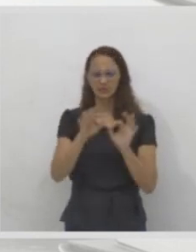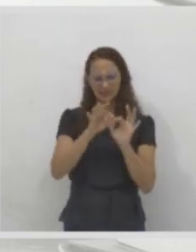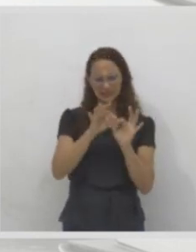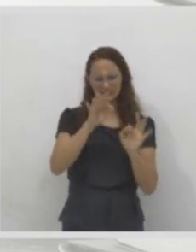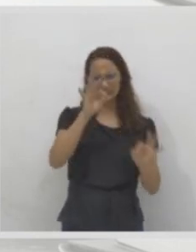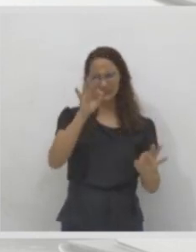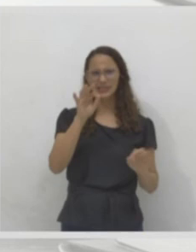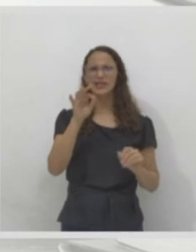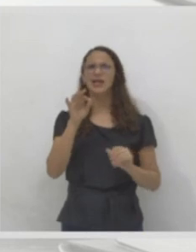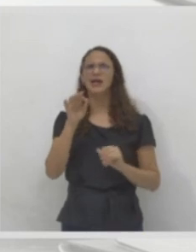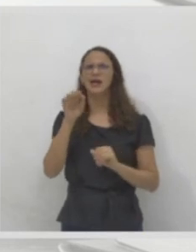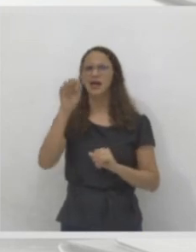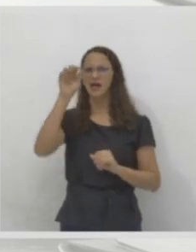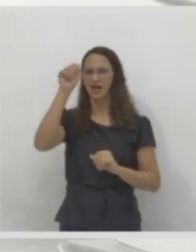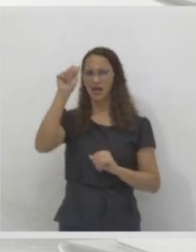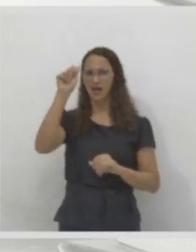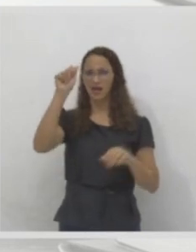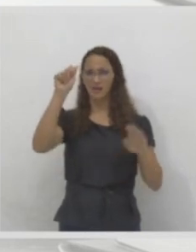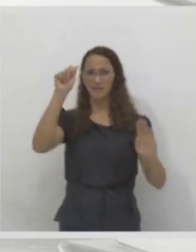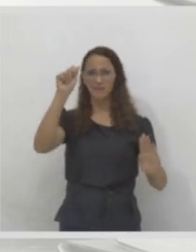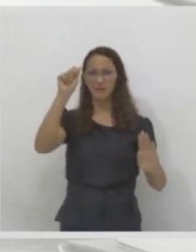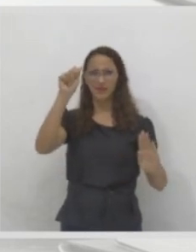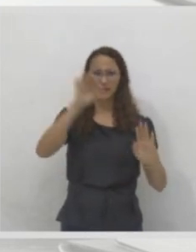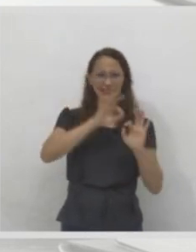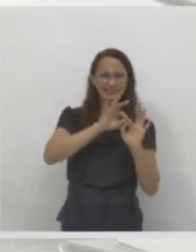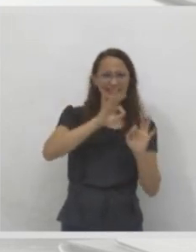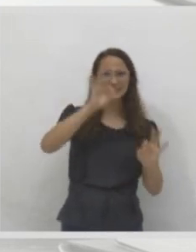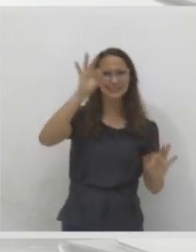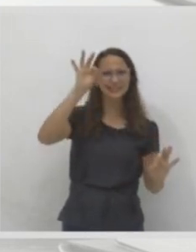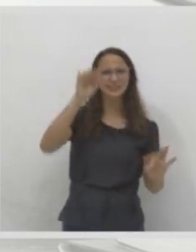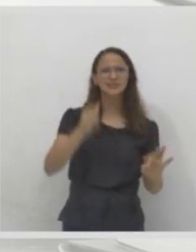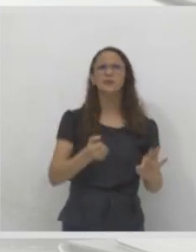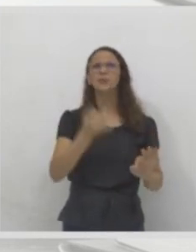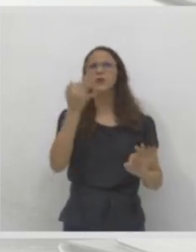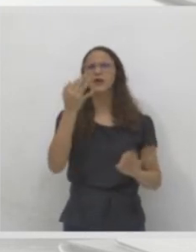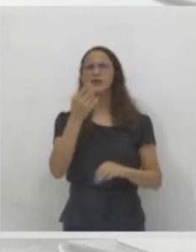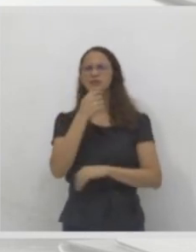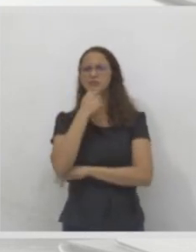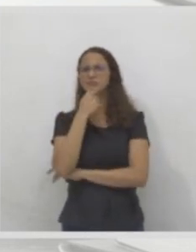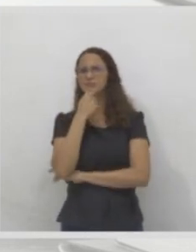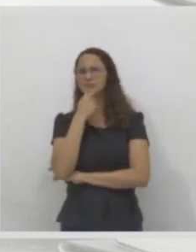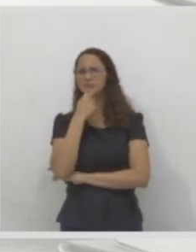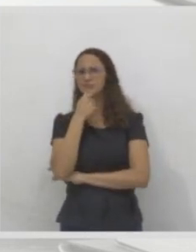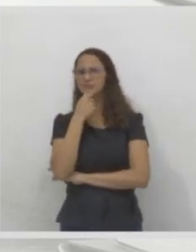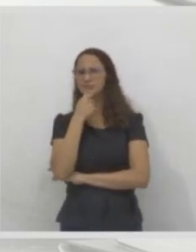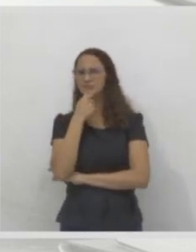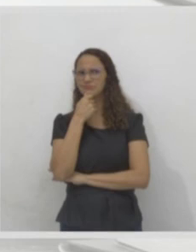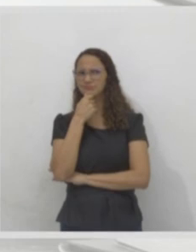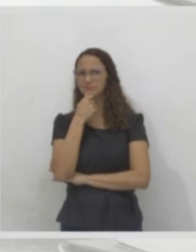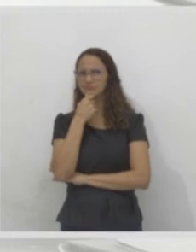de AB? Nossa, tá bem aqui, olha. AB.